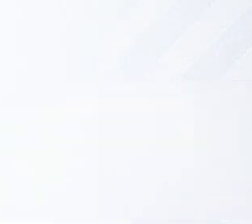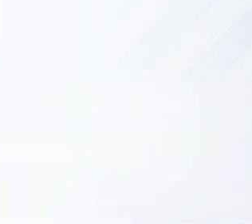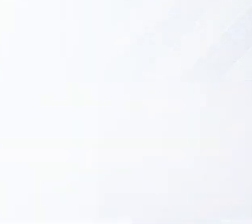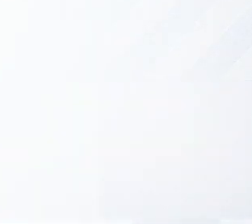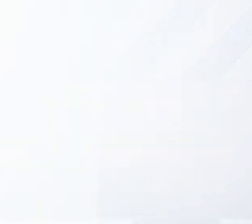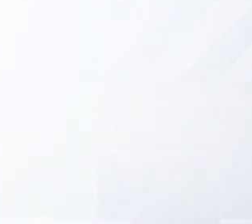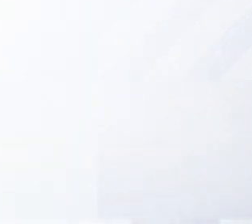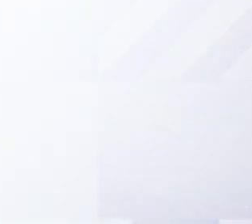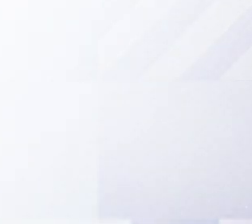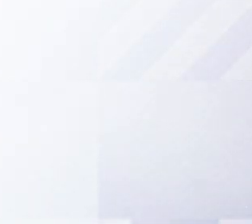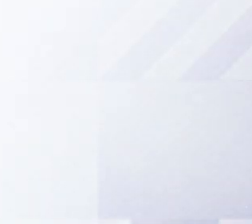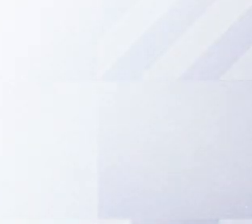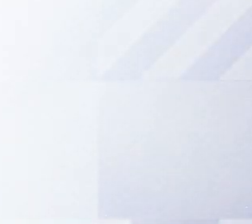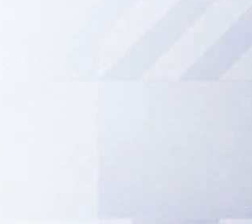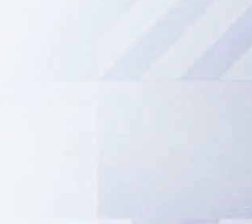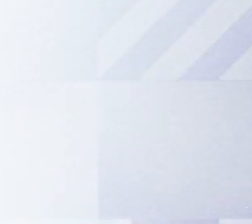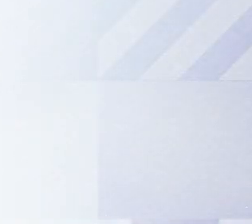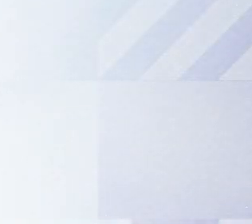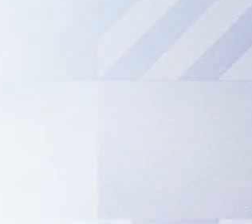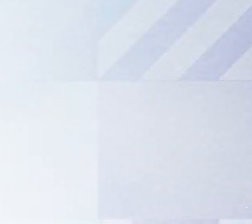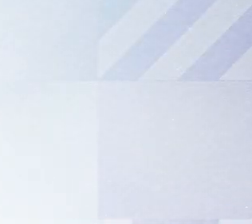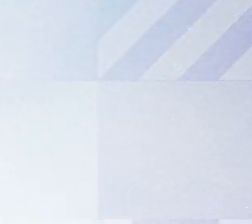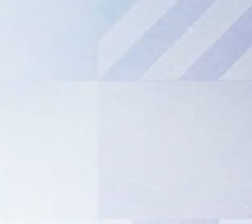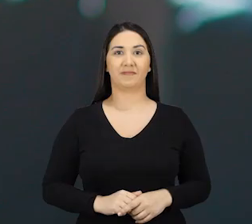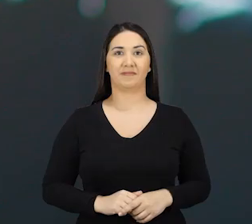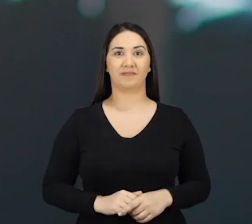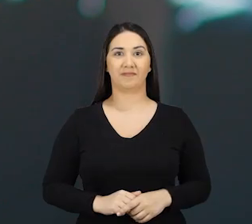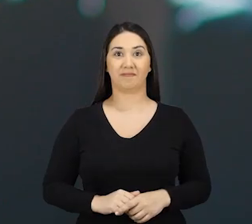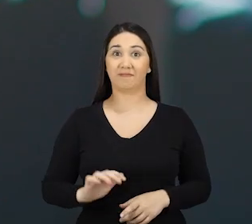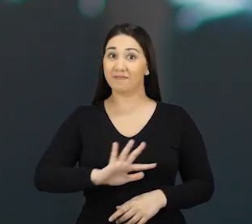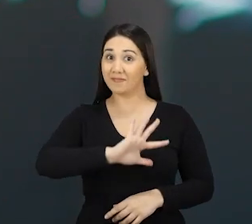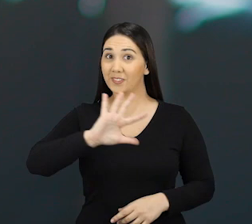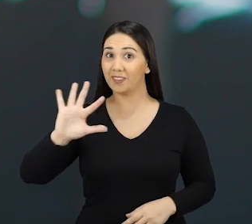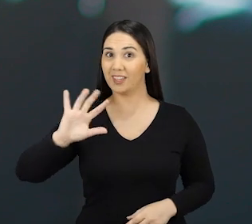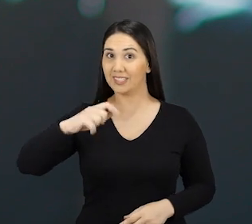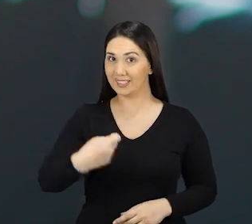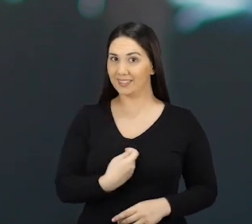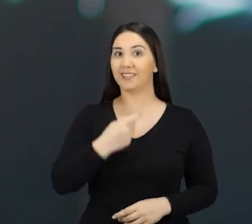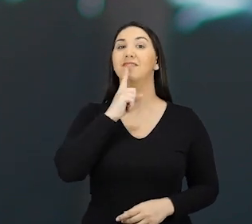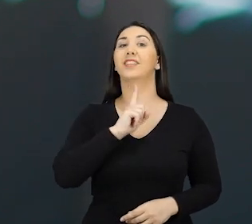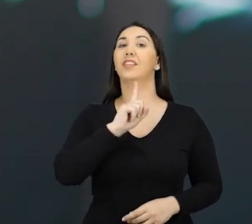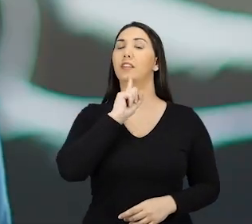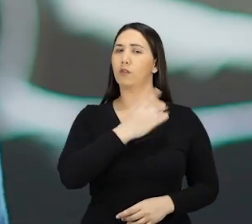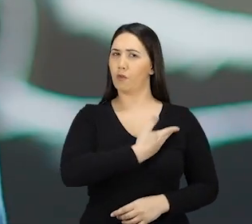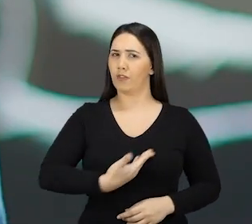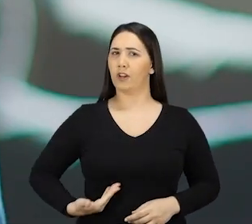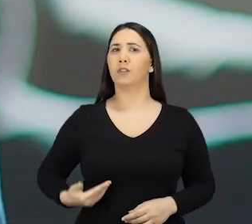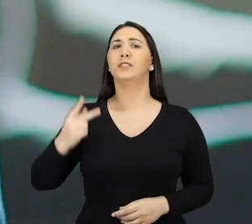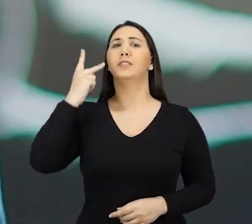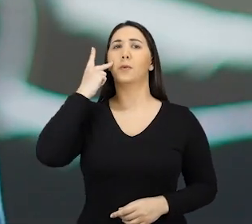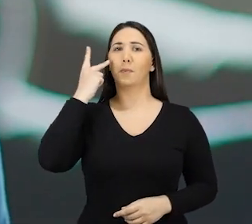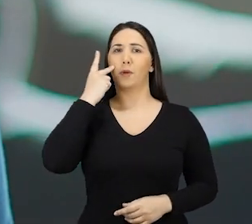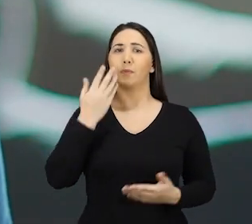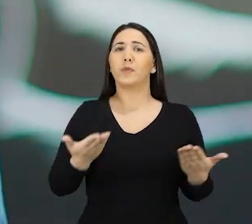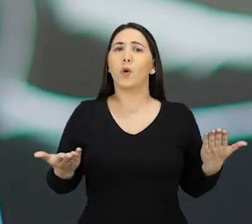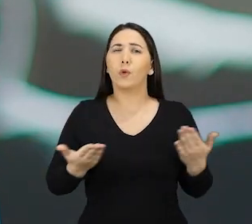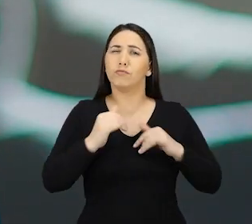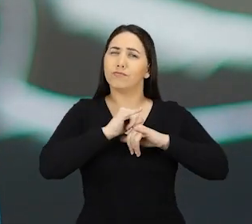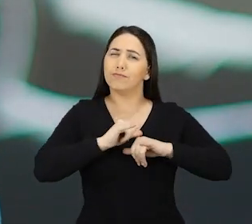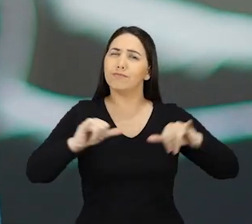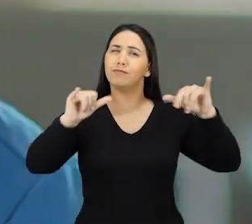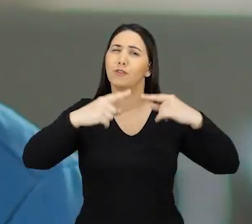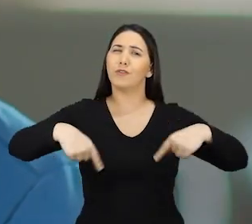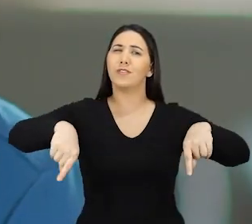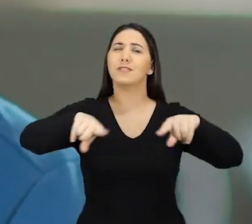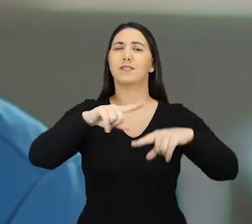Começa agora, Rodrigo 45. Olá, eu sou o Rodrigo, governador de São Paulo. Hoje eu quero ter uma conversa com você